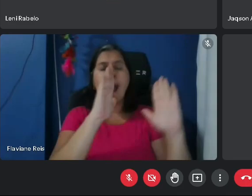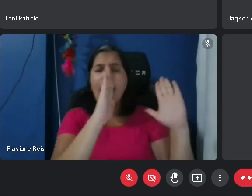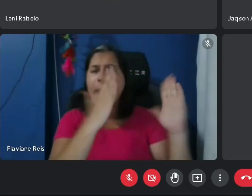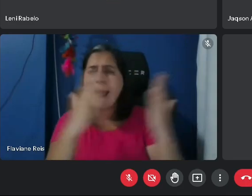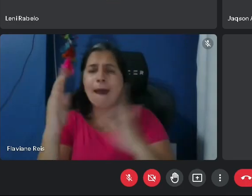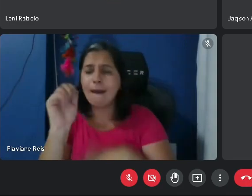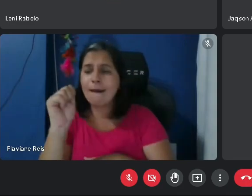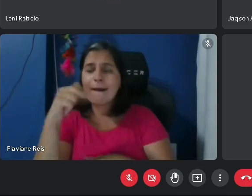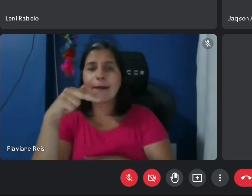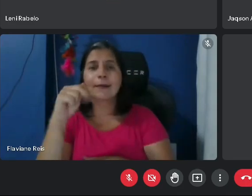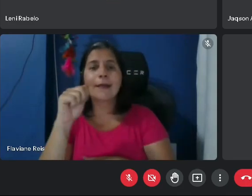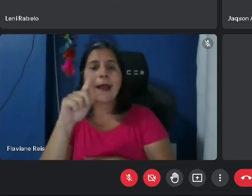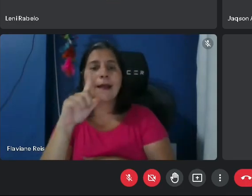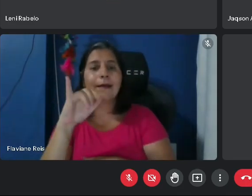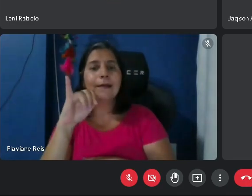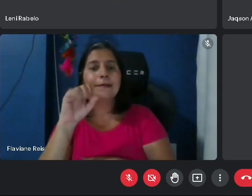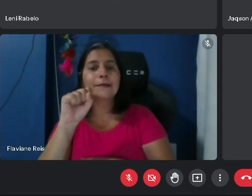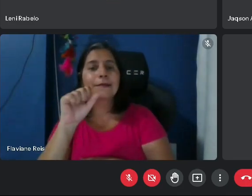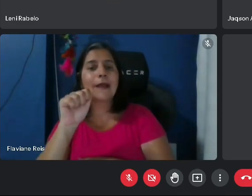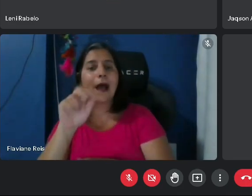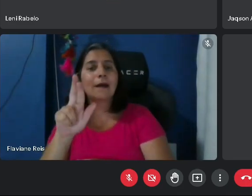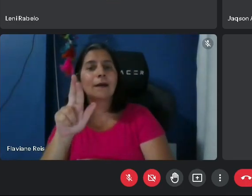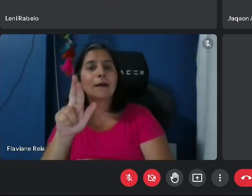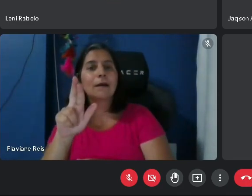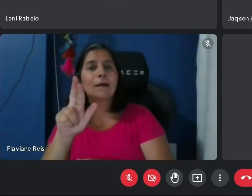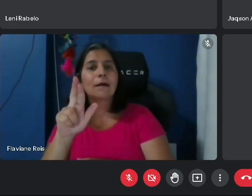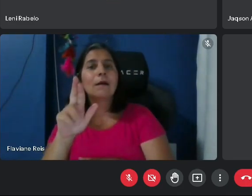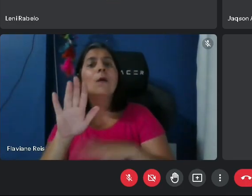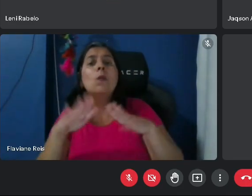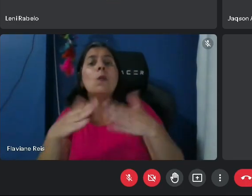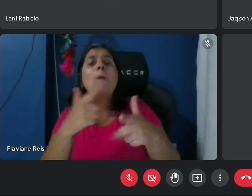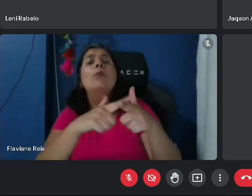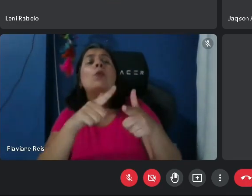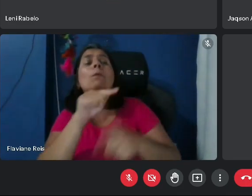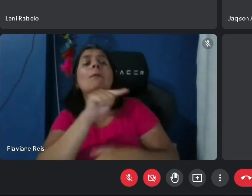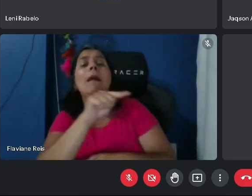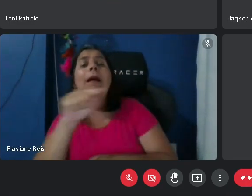E aí, com o passar desse...